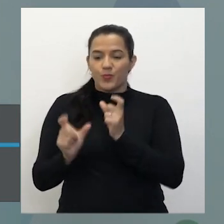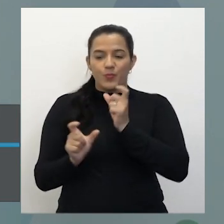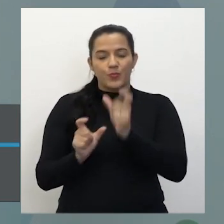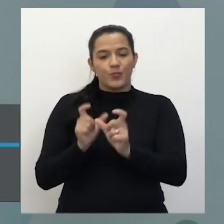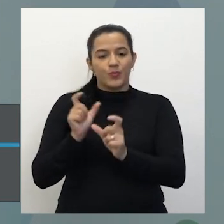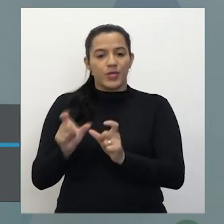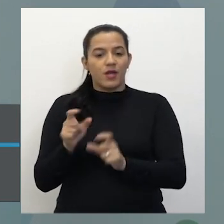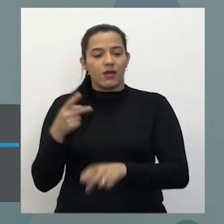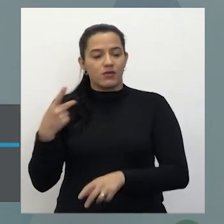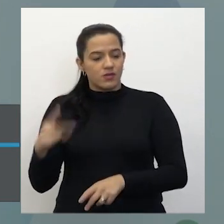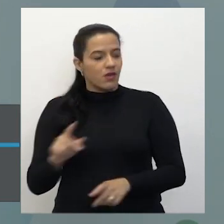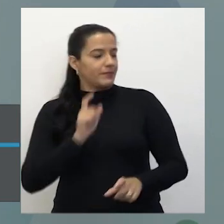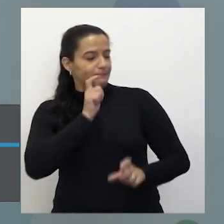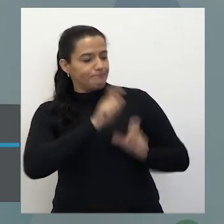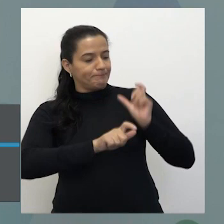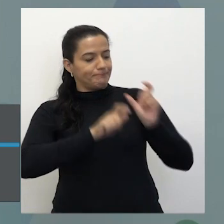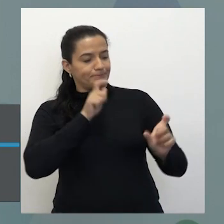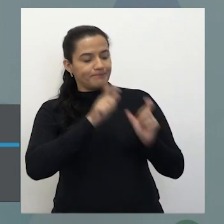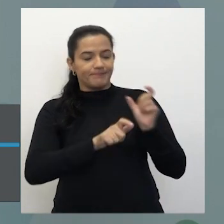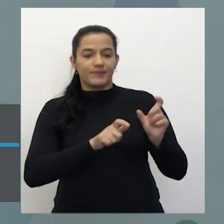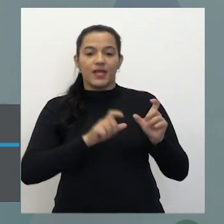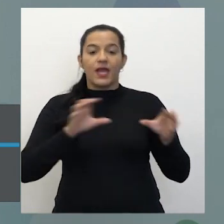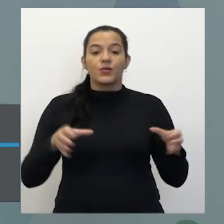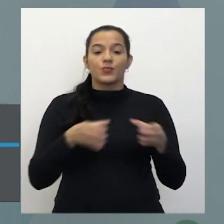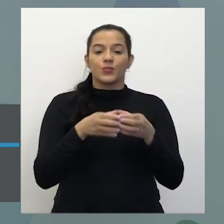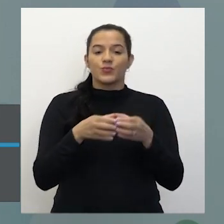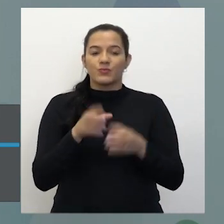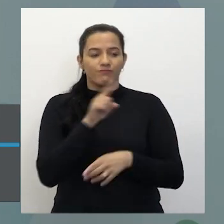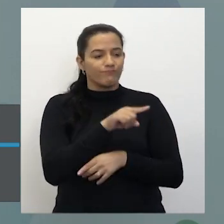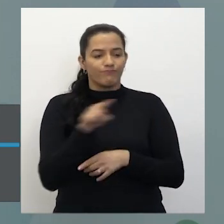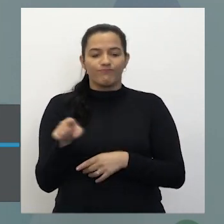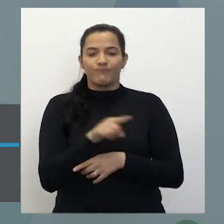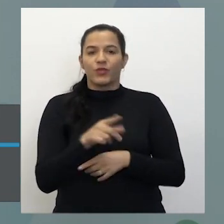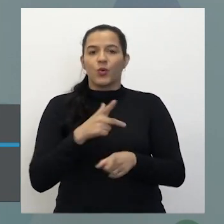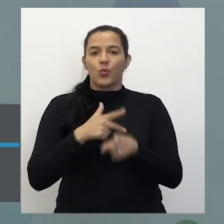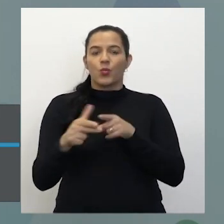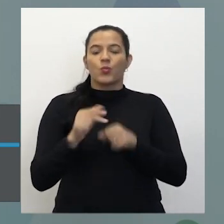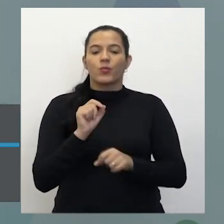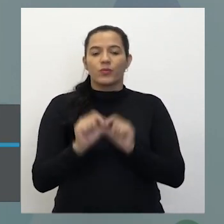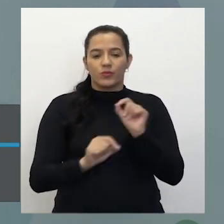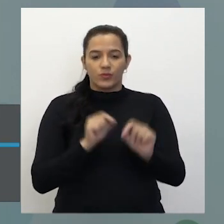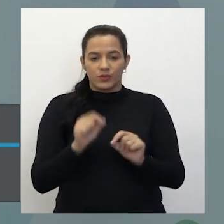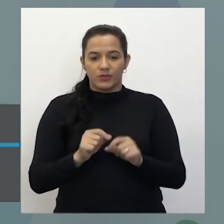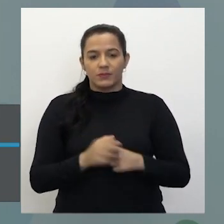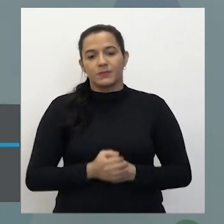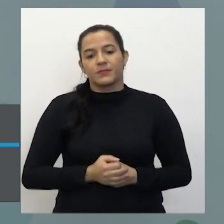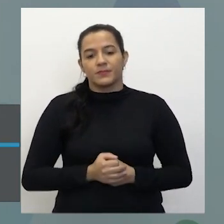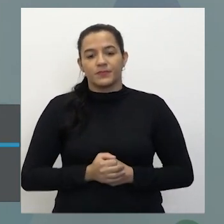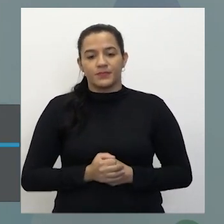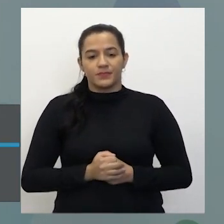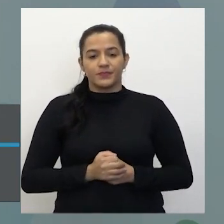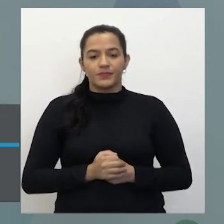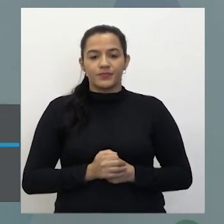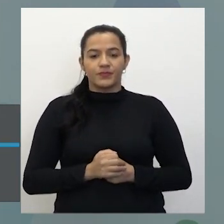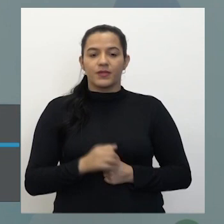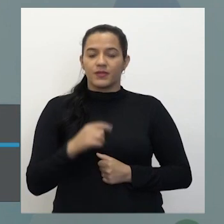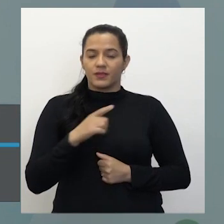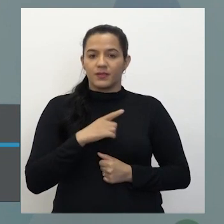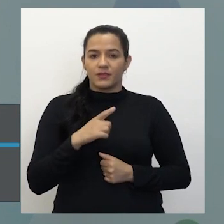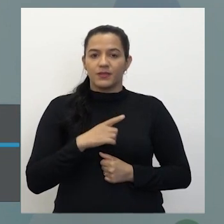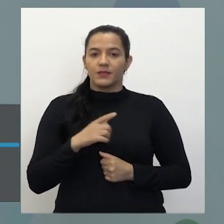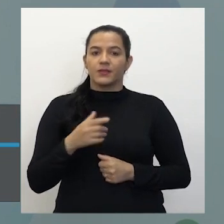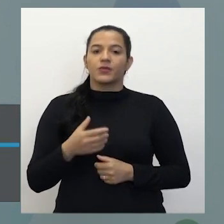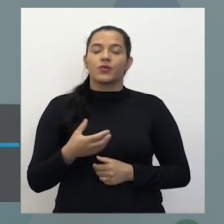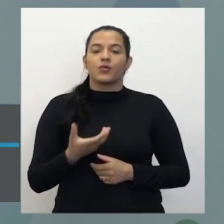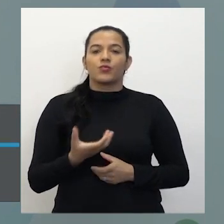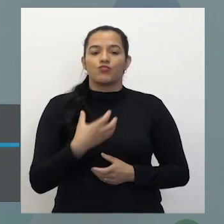versos dele. E o grupo decide, entre os dois, qual foi o vencedor. Eu acho que é uma alternativa maravilhosa